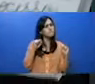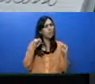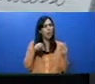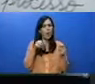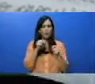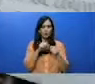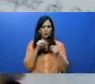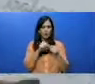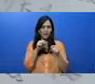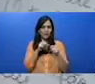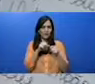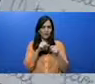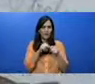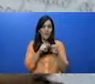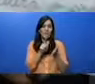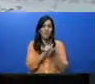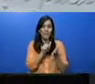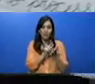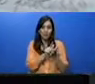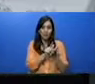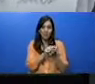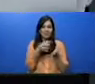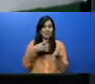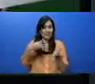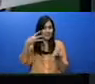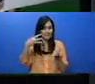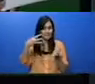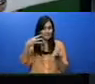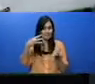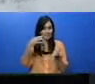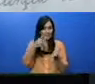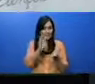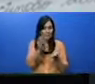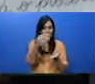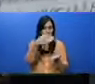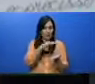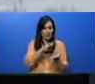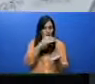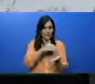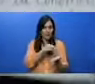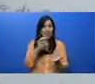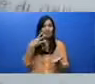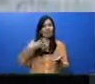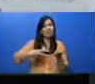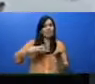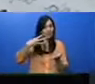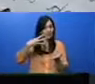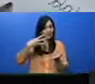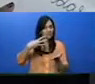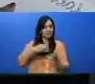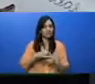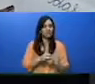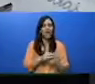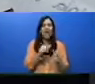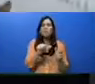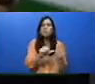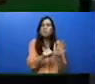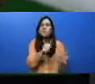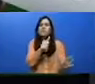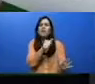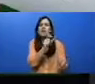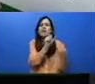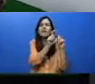sulfite, dobrem a folha de sulfite em 3 partes. Primeira parte, segunda e terceira. Na primeira parte do